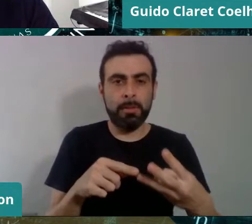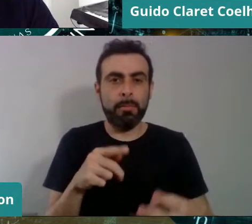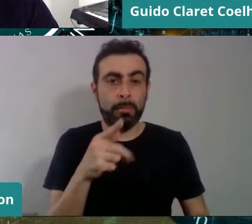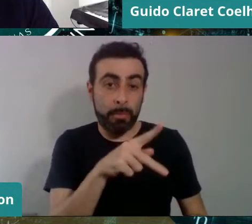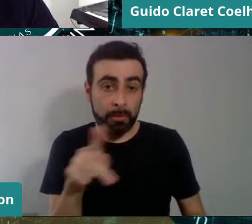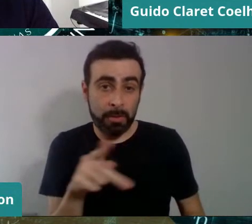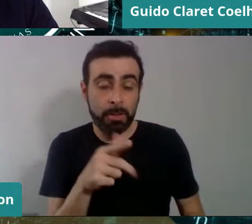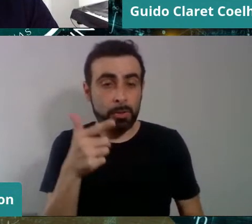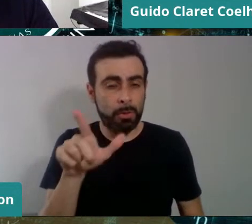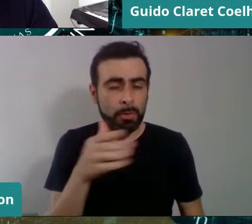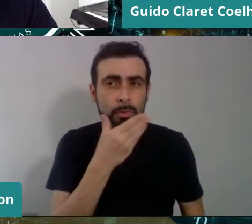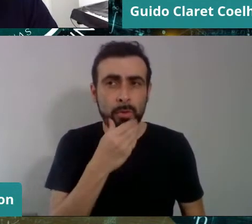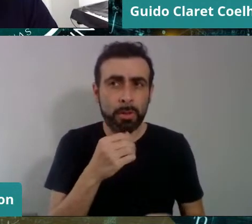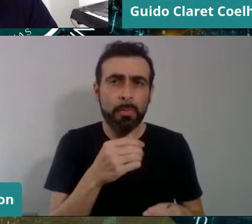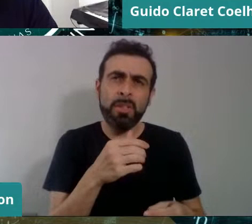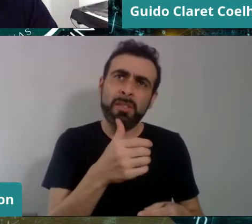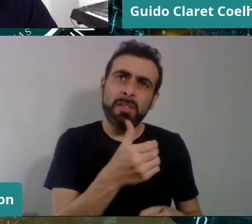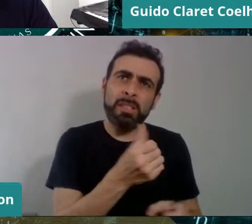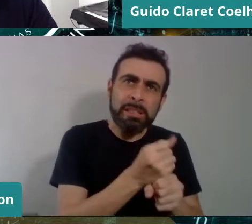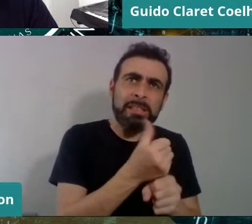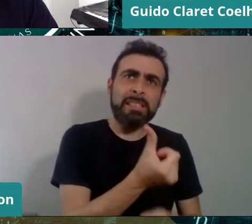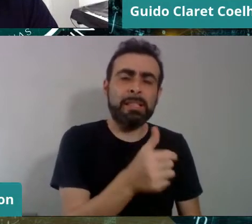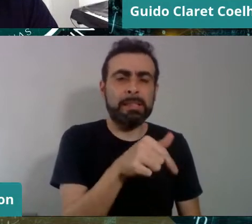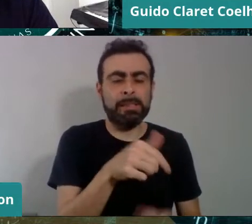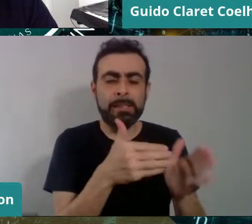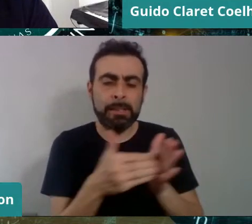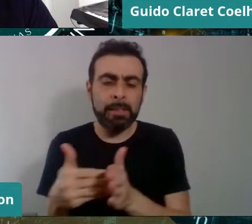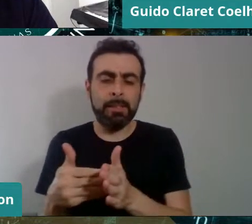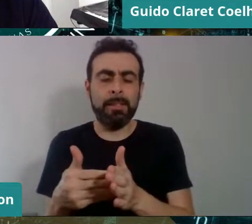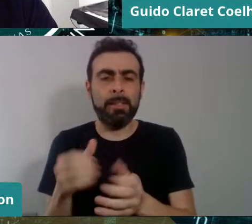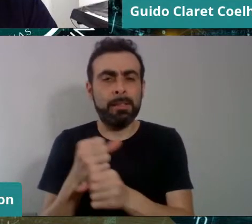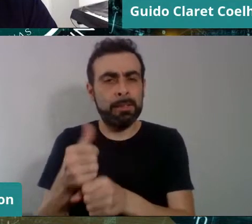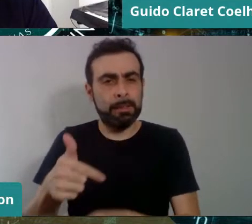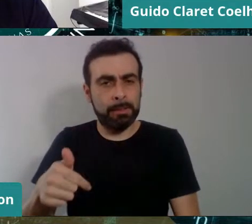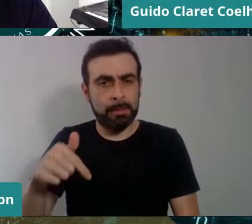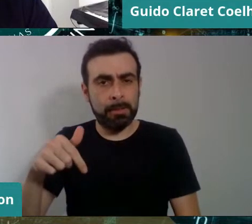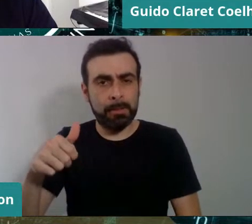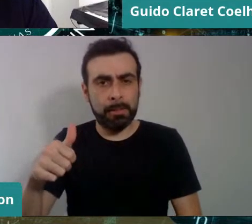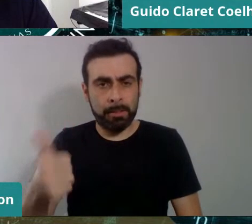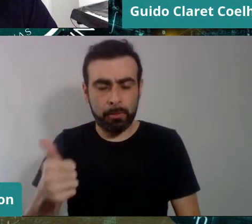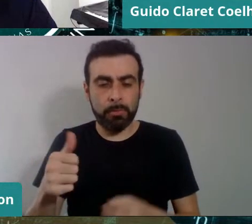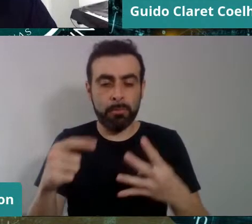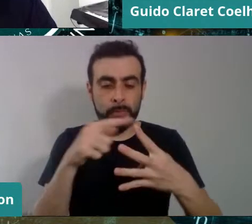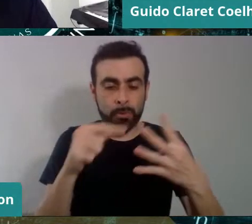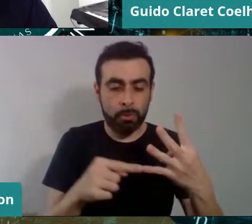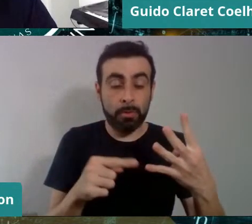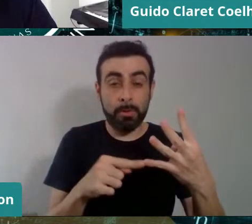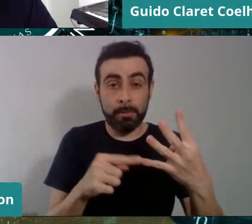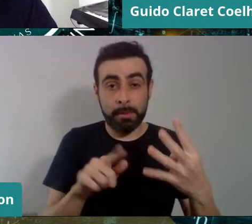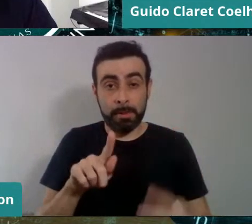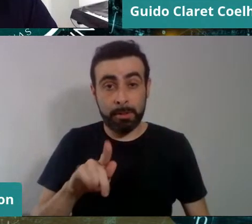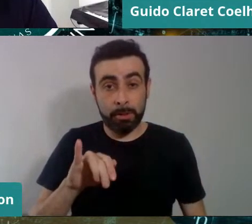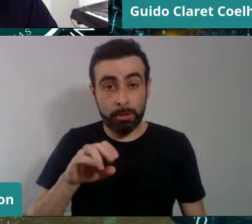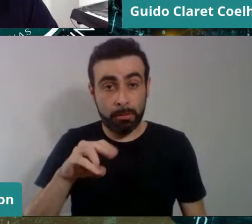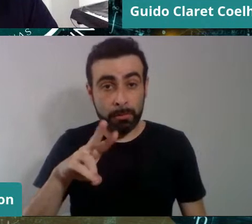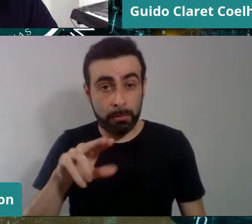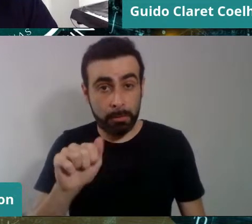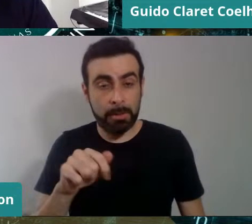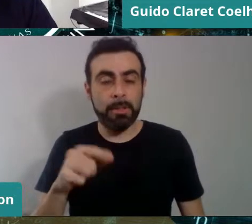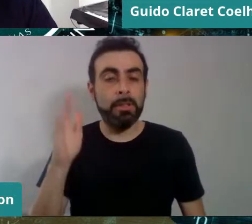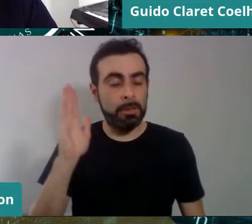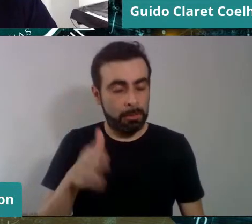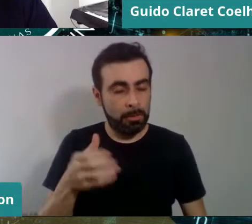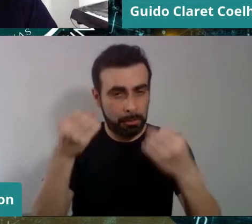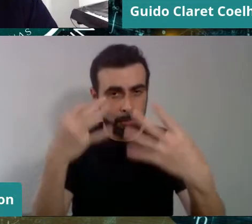que foi de 67 a 71. Depois, o professor Giovanni Javina Bianchi, que eu citei aqui